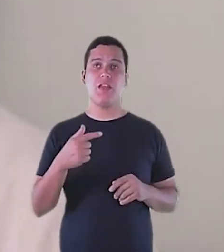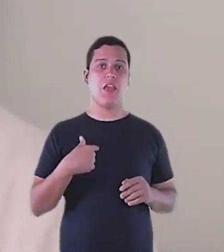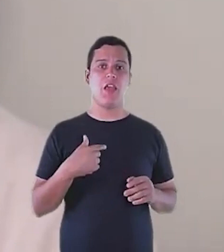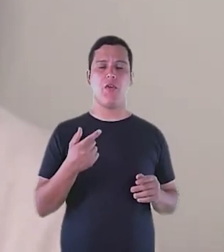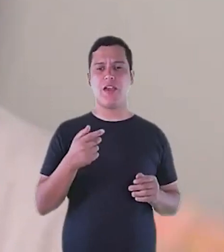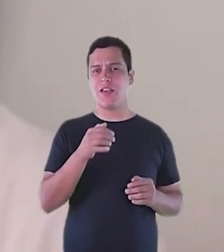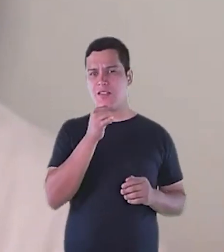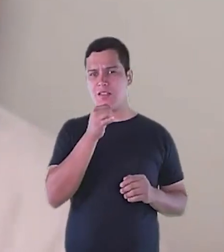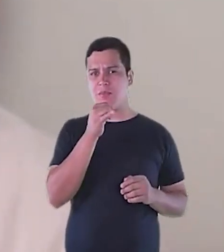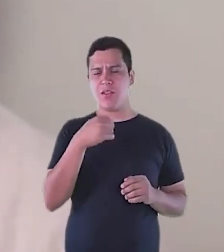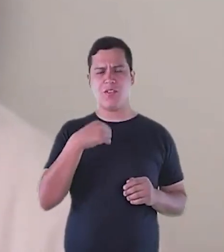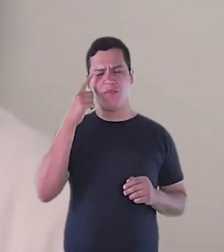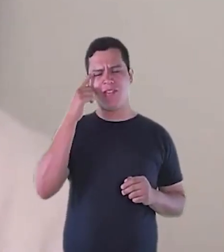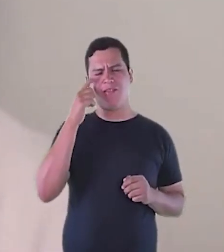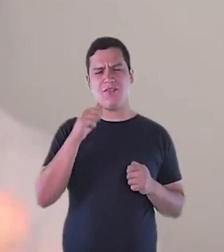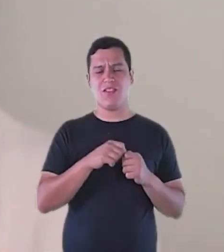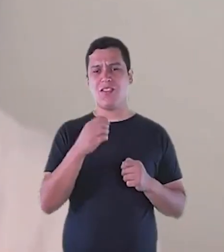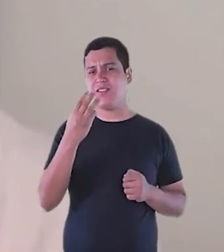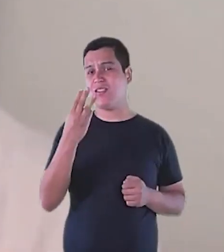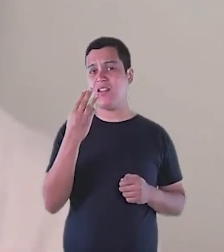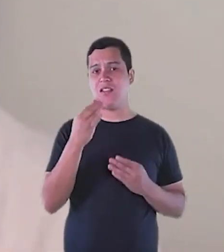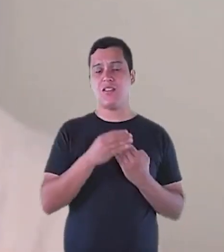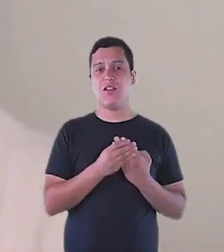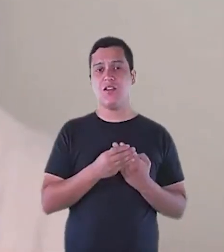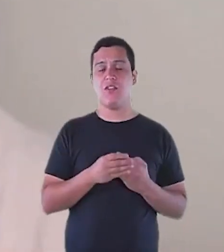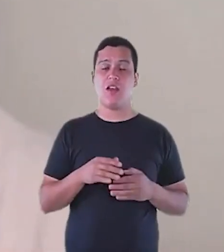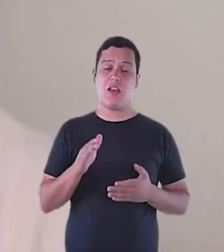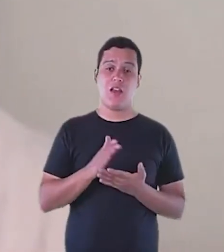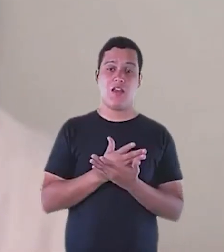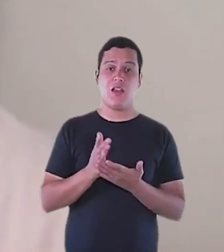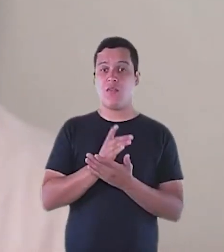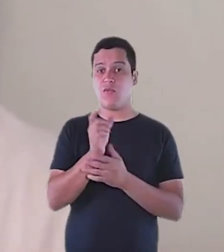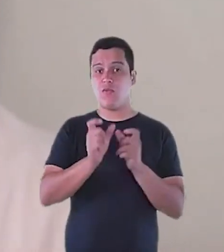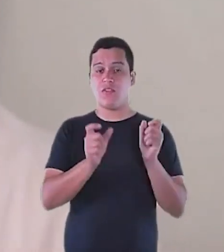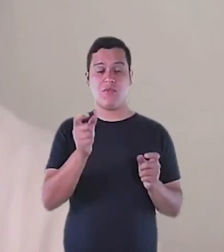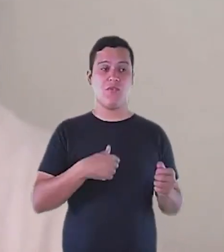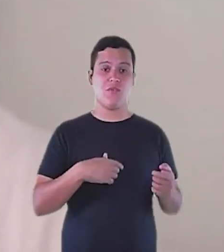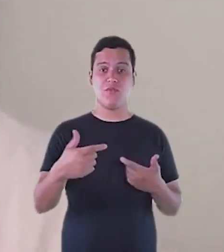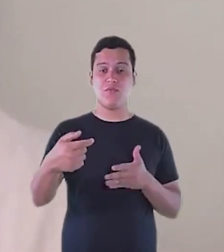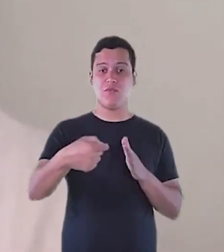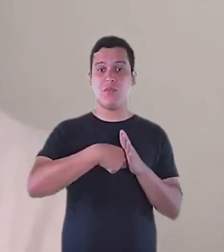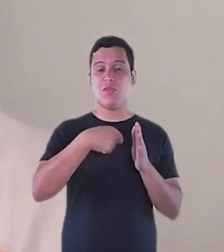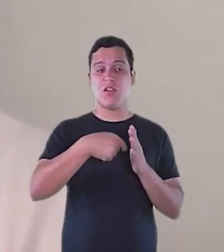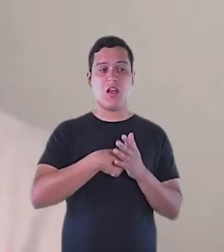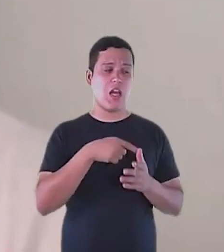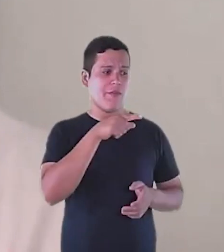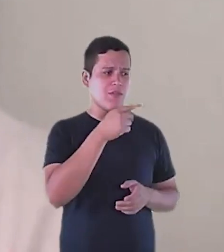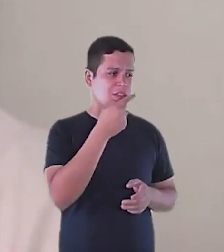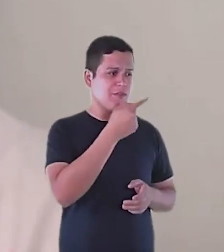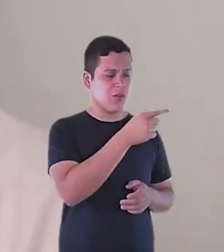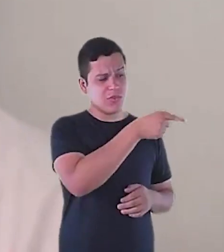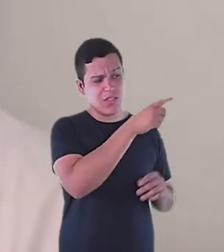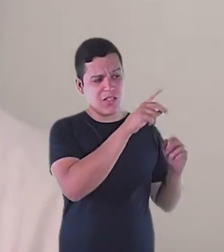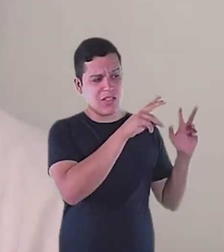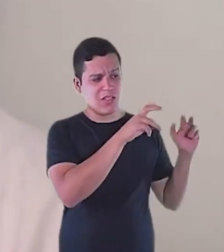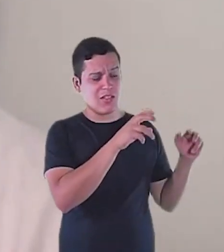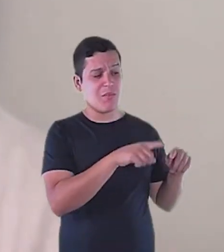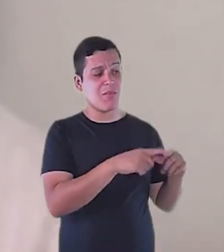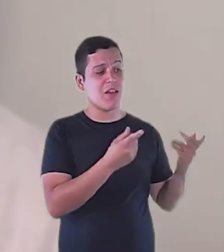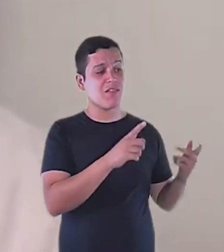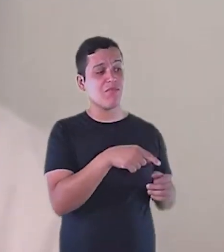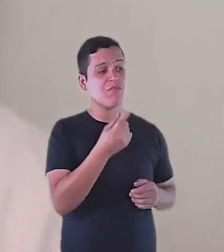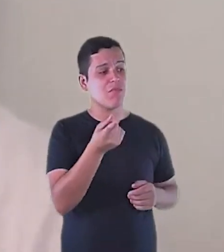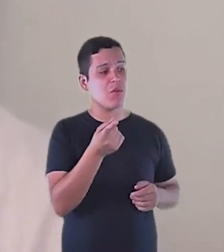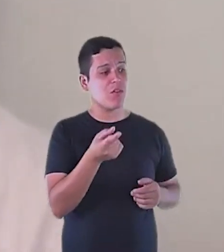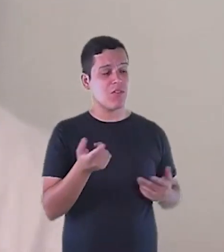uma trilogia e as pessoas começaram a perguntar, tá bom, você falou sobre a vida da corte e agora a independência? Eu fiz 1822,